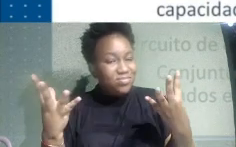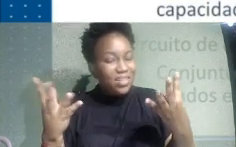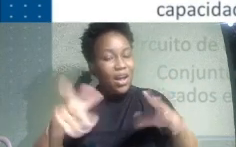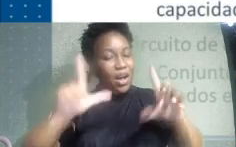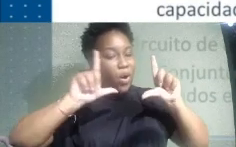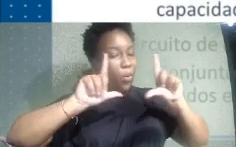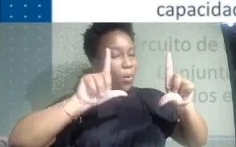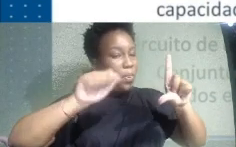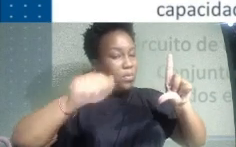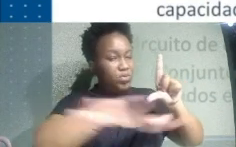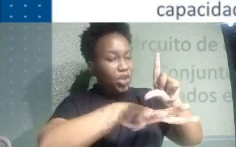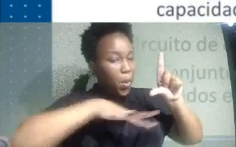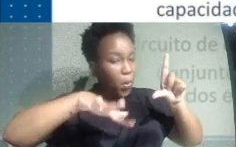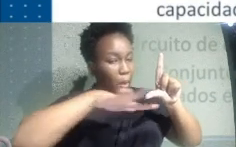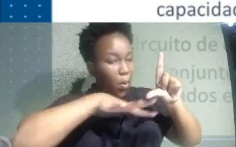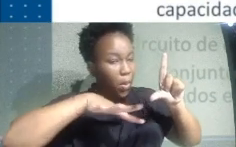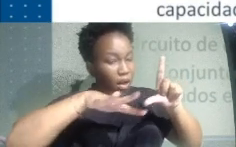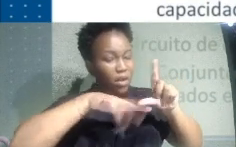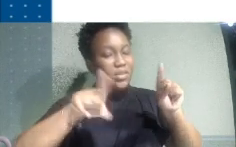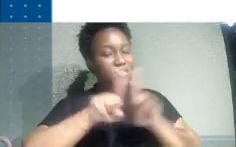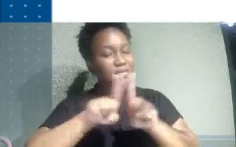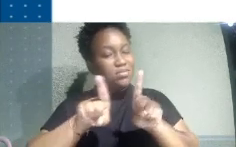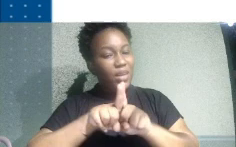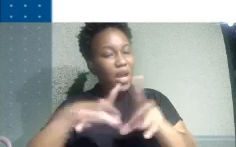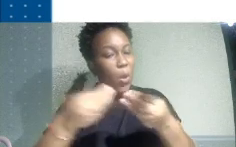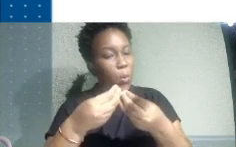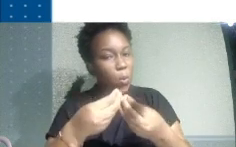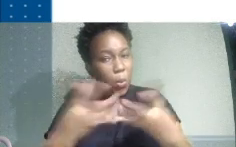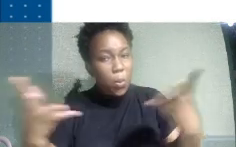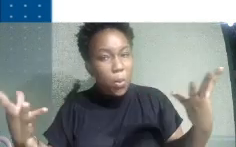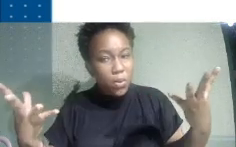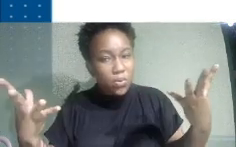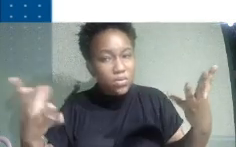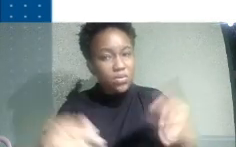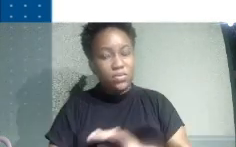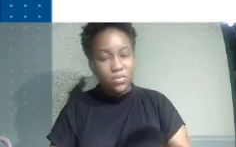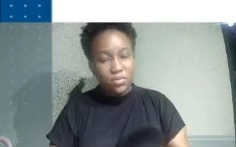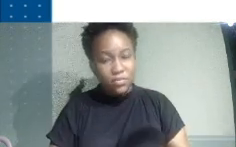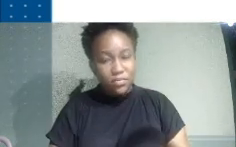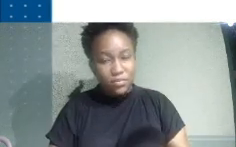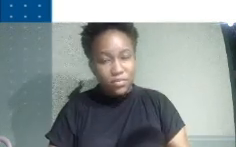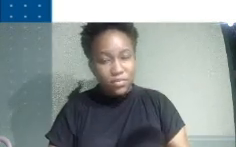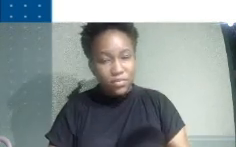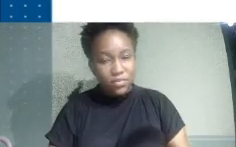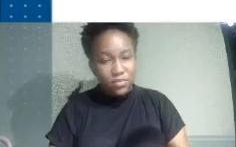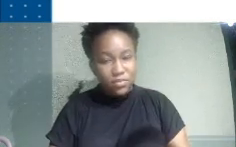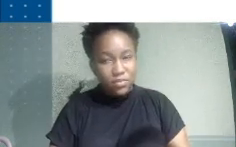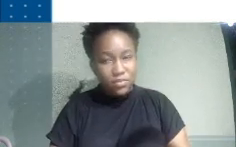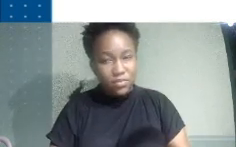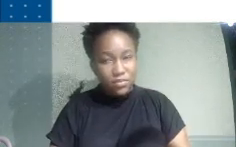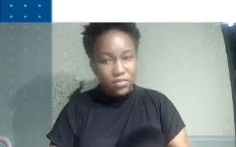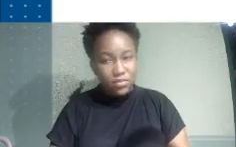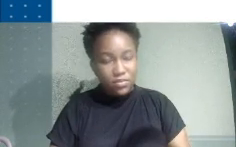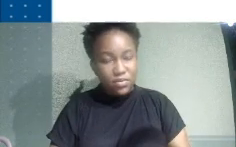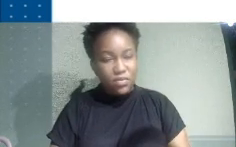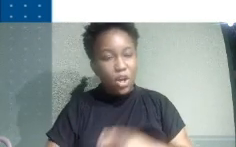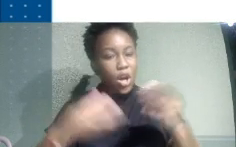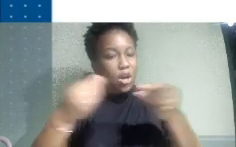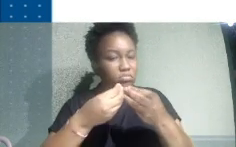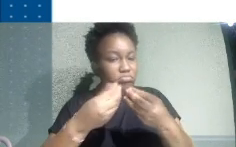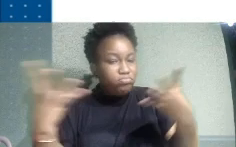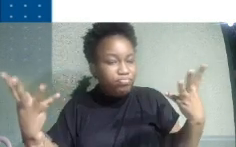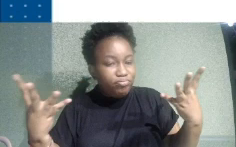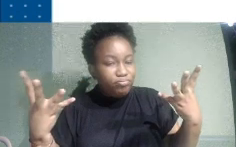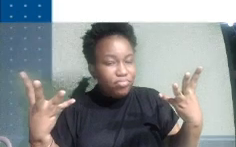quadro geral e vai até o quadro de distribuição. Logo, o circuito terminal é aquele que sai do quadro de distribuição e